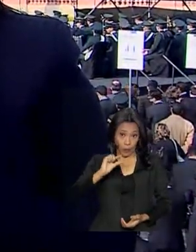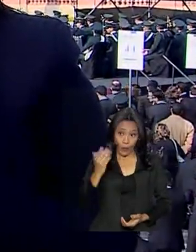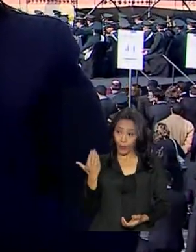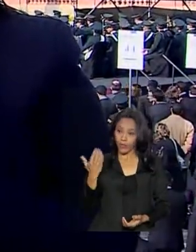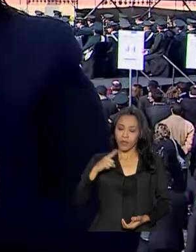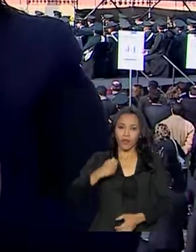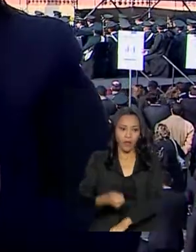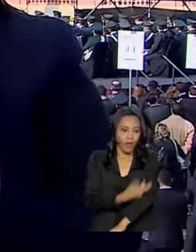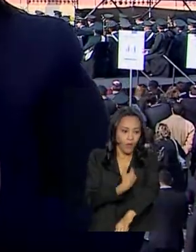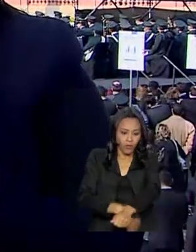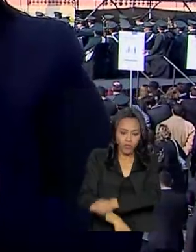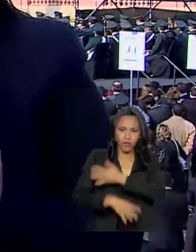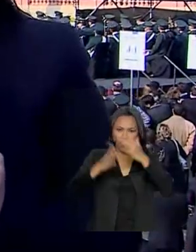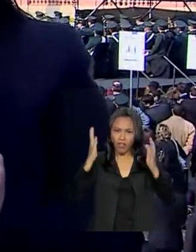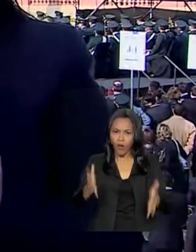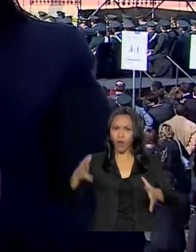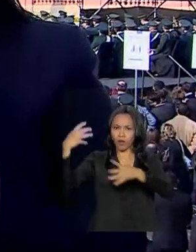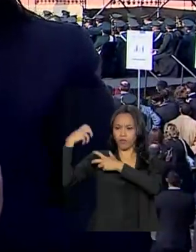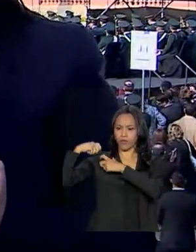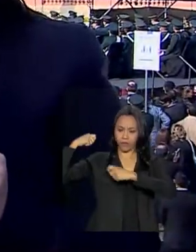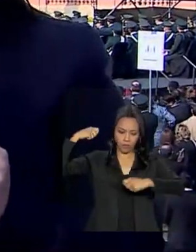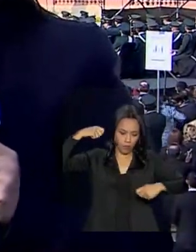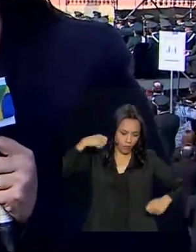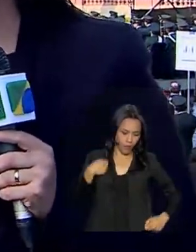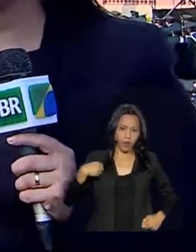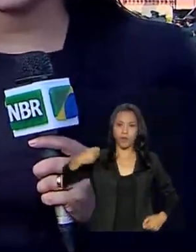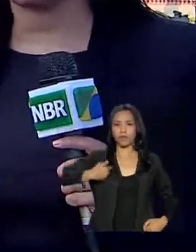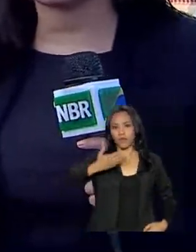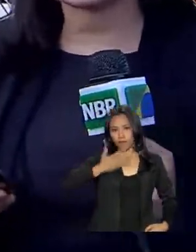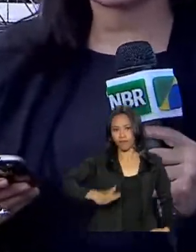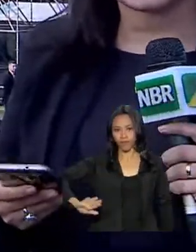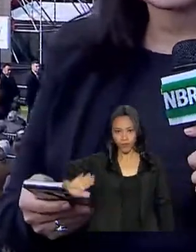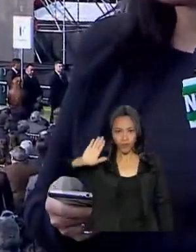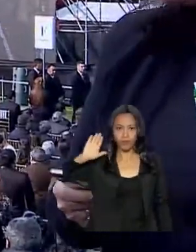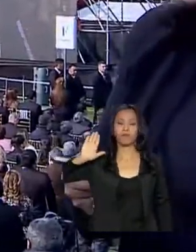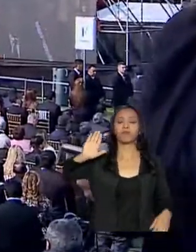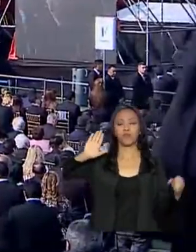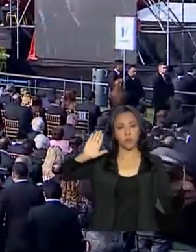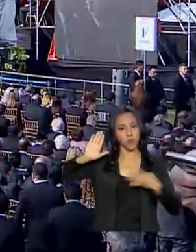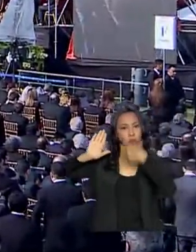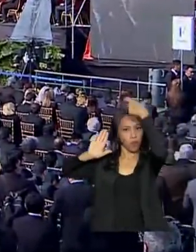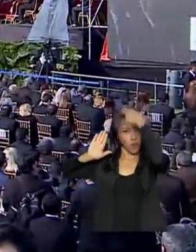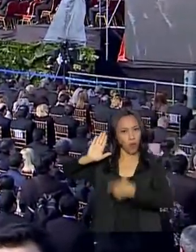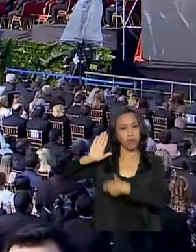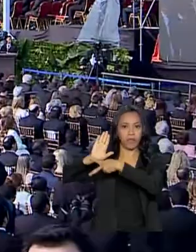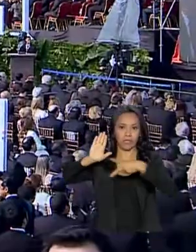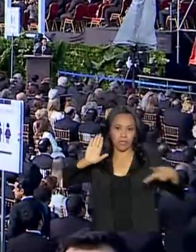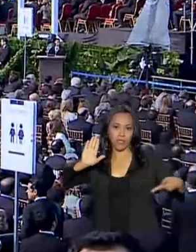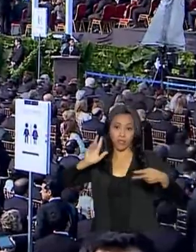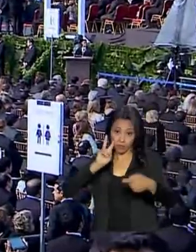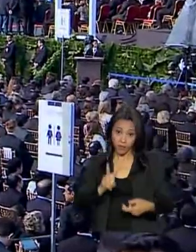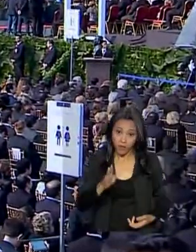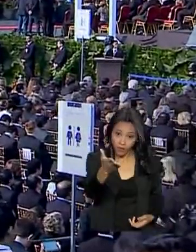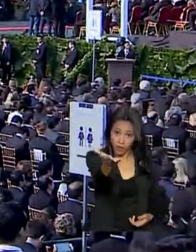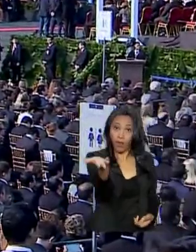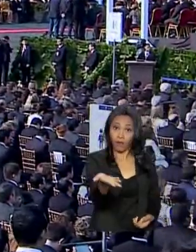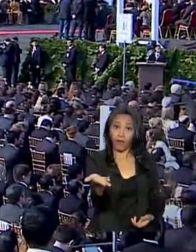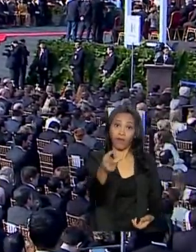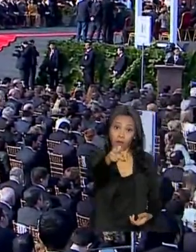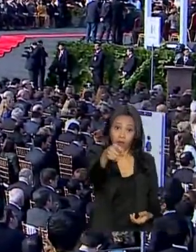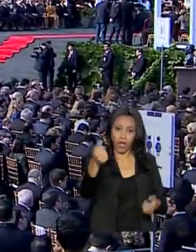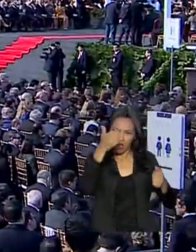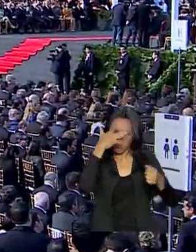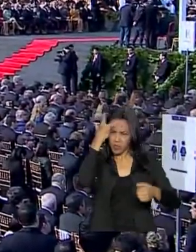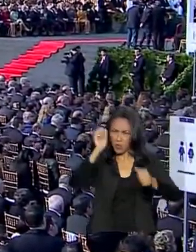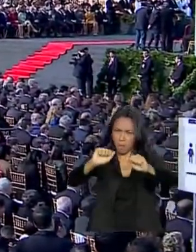presidente paraguaio, assim que foi empossado, fez o seu juramento como novo presidente. Ele foi saudado. Vocês vão ver agora imagens do público